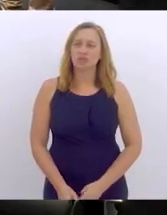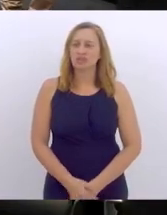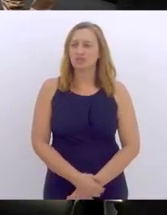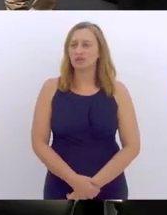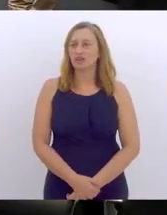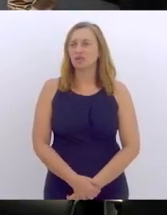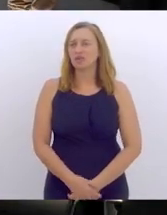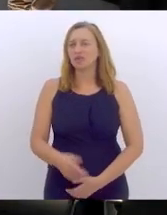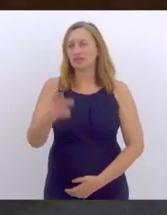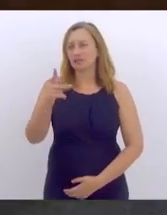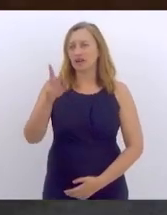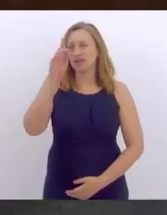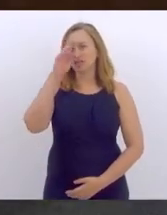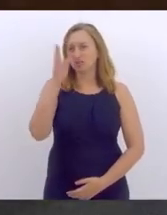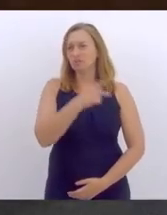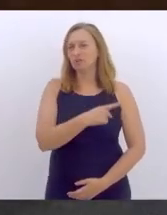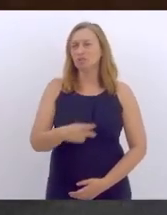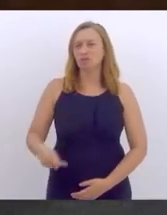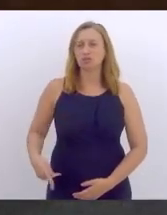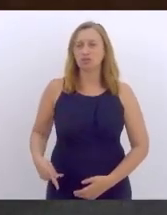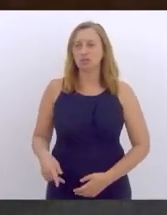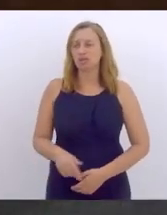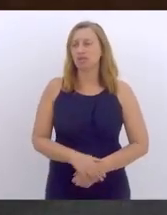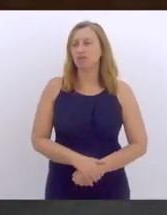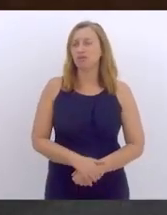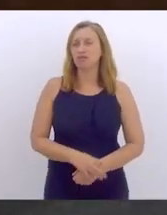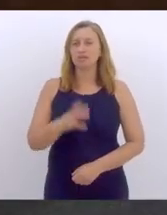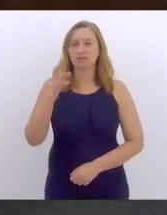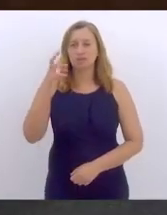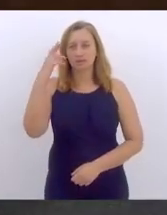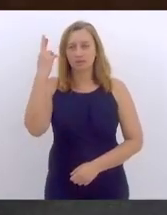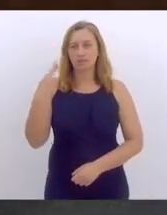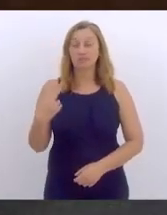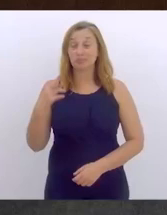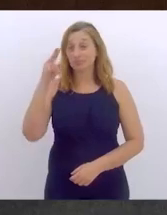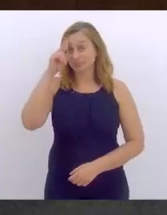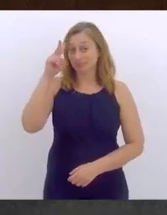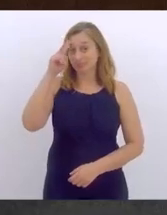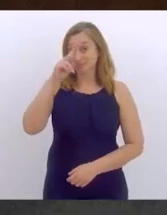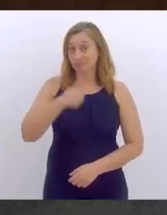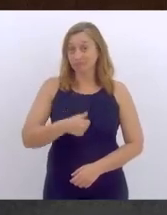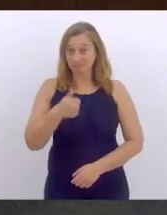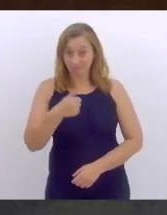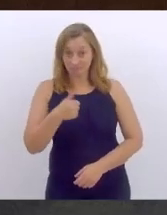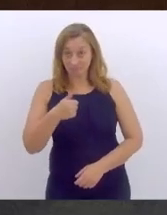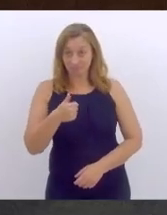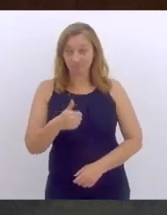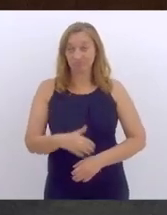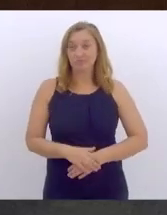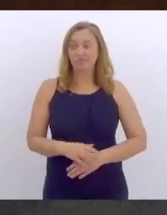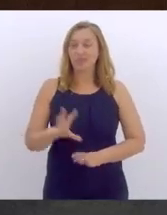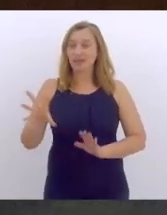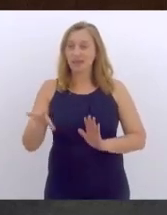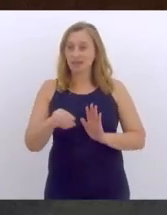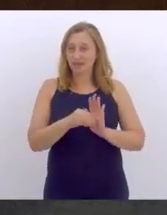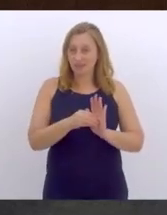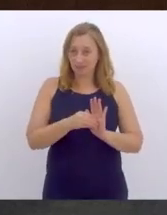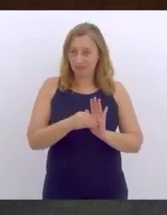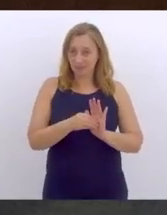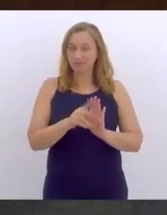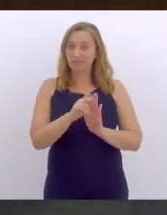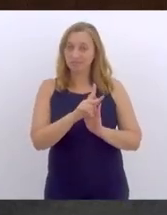Senhora Presidente, deputada Renata Souza, primeiro para lembrar que a ementa do